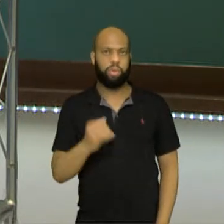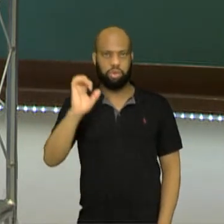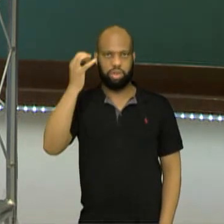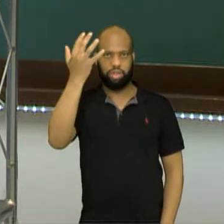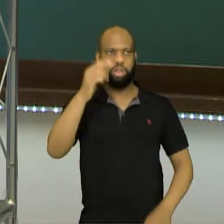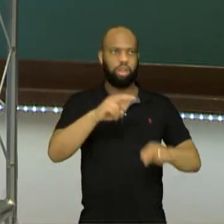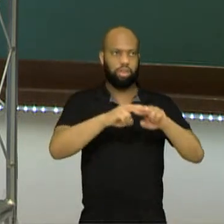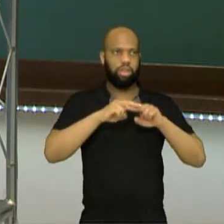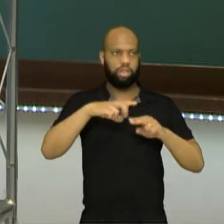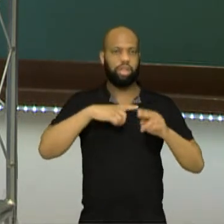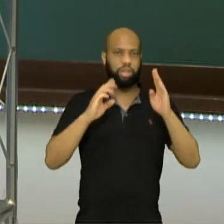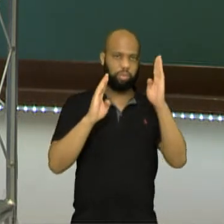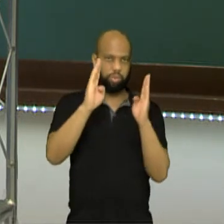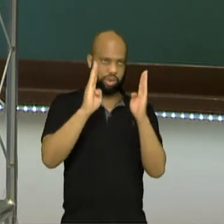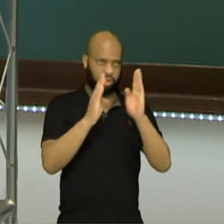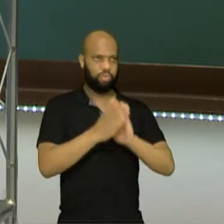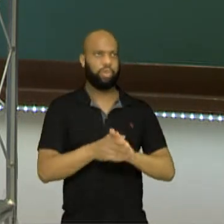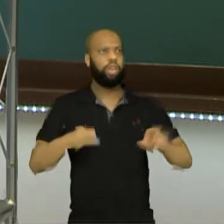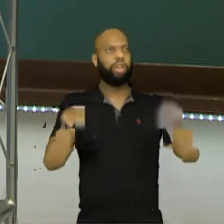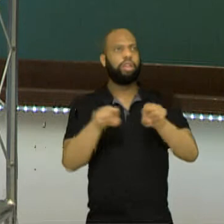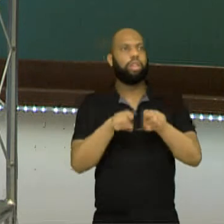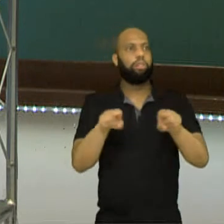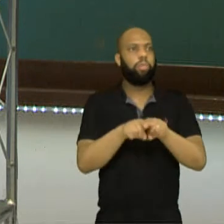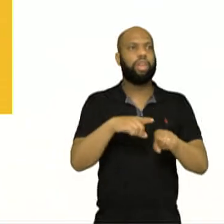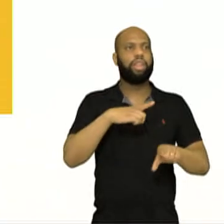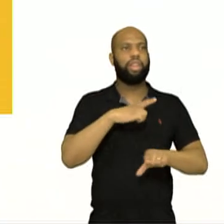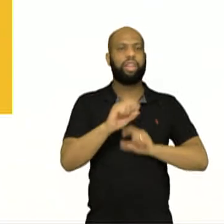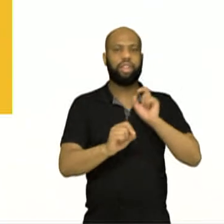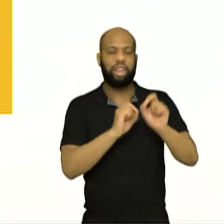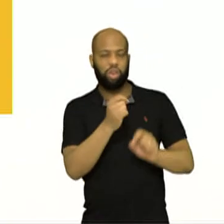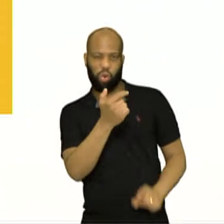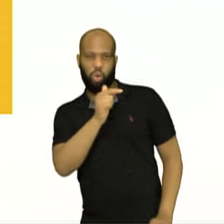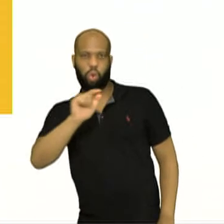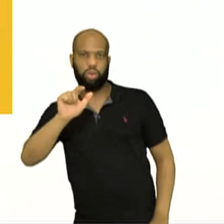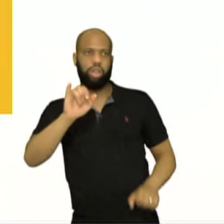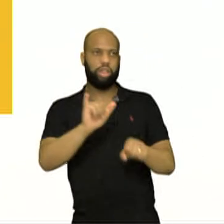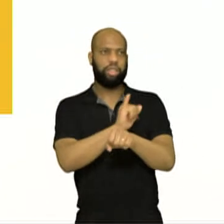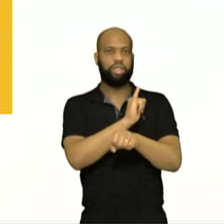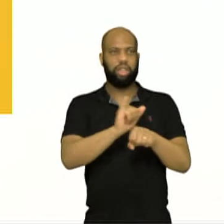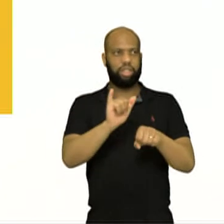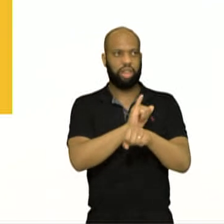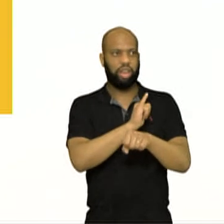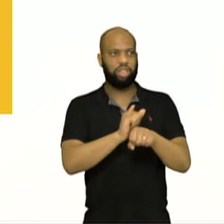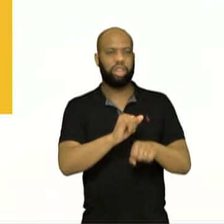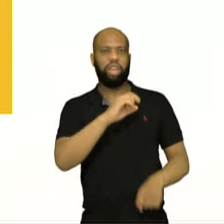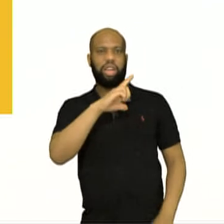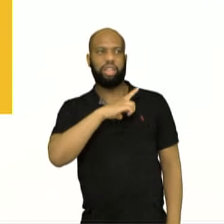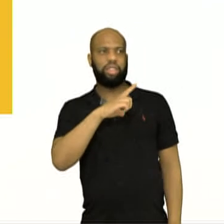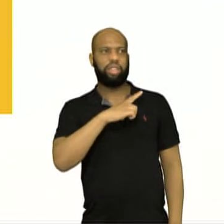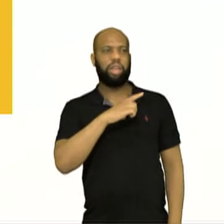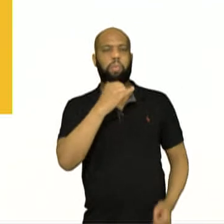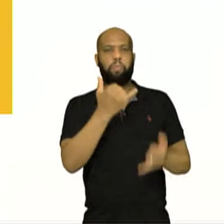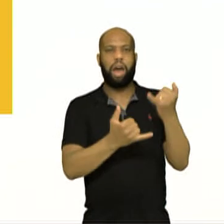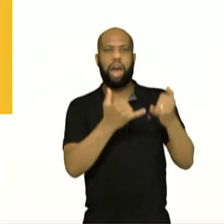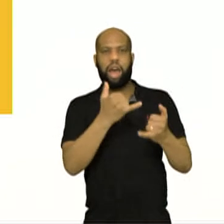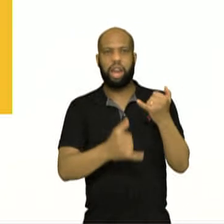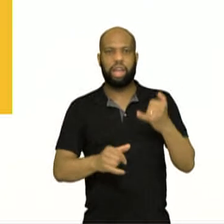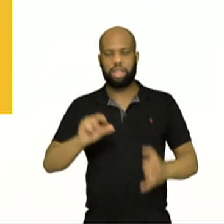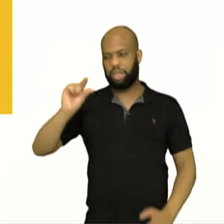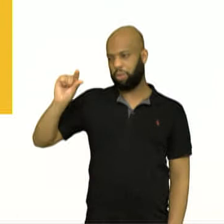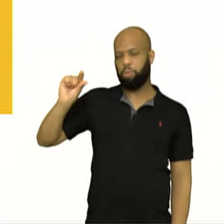esse intervalinho ali. Também existe um implante contraceptivo, que é uma única haste, né? Parecido um palitinho ali,